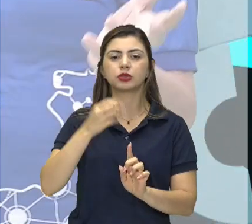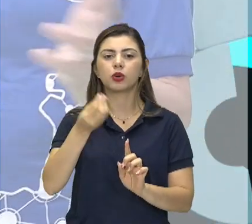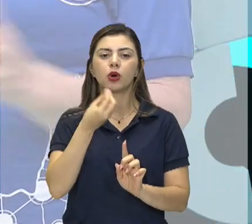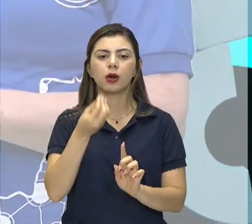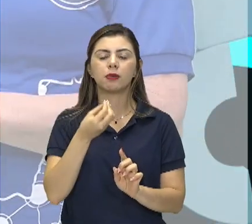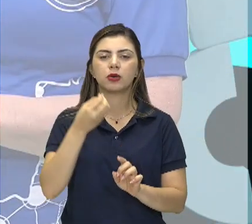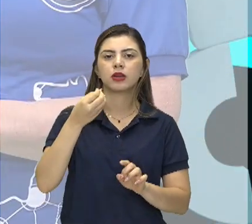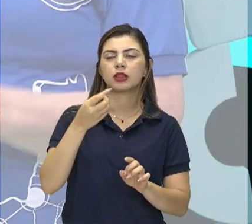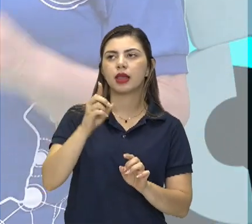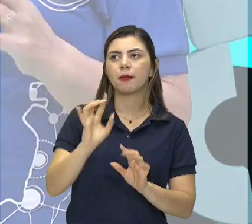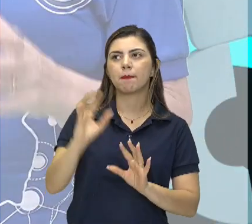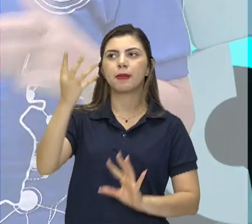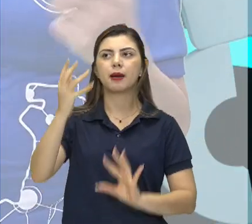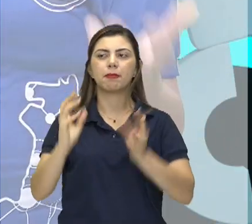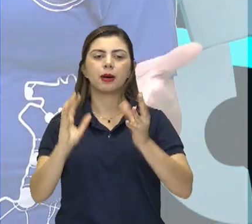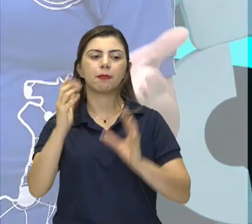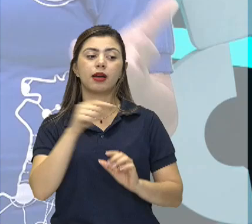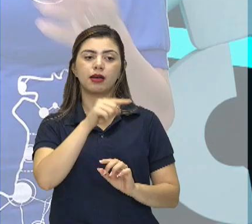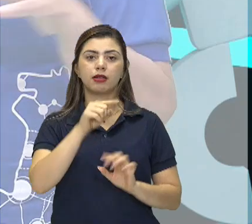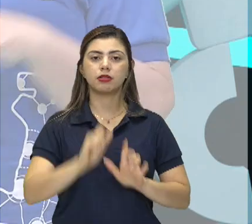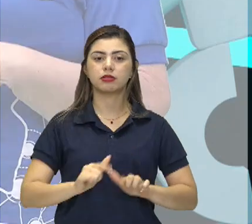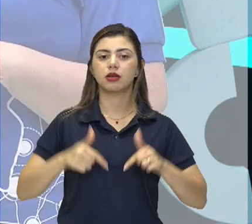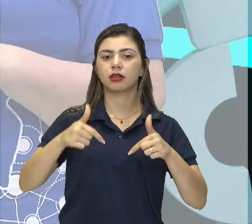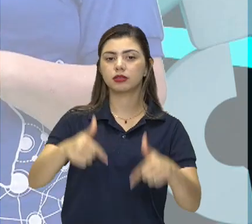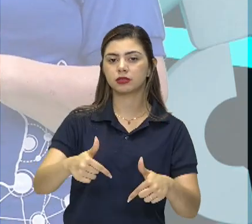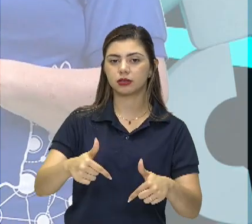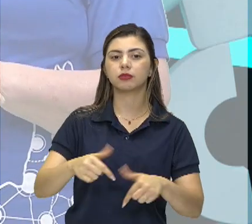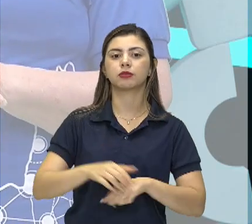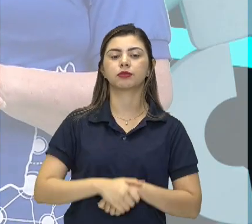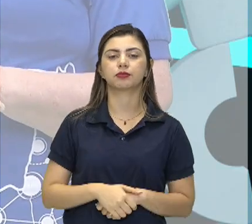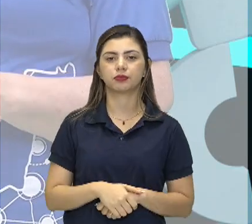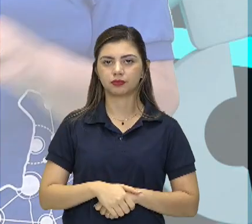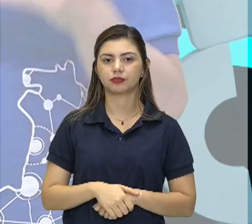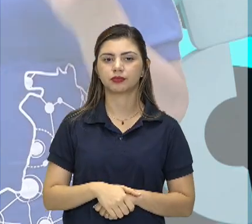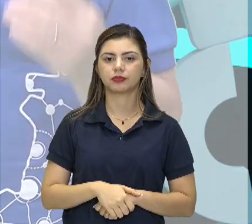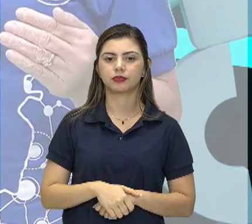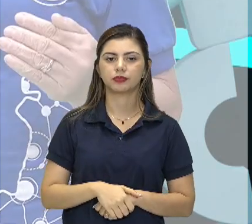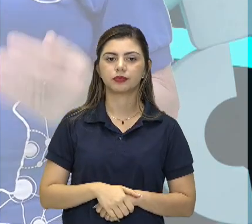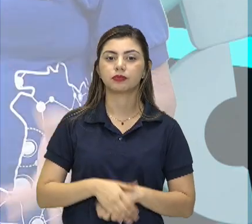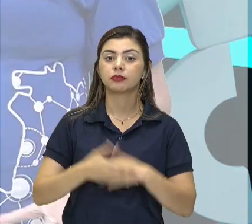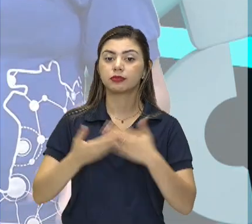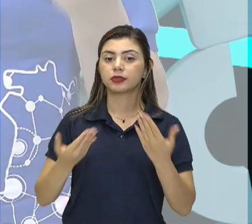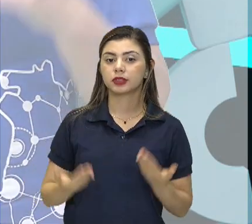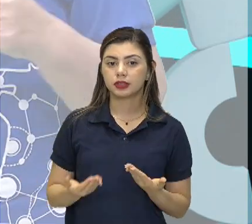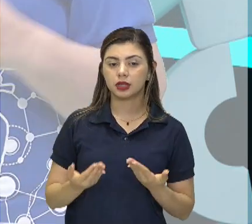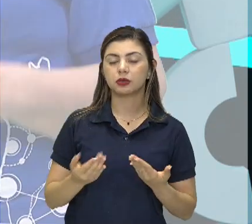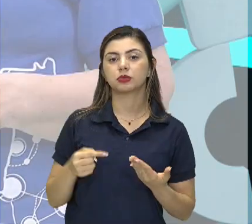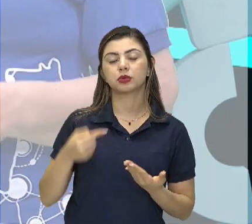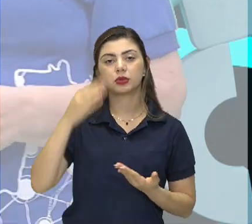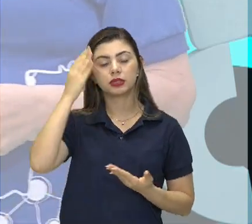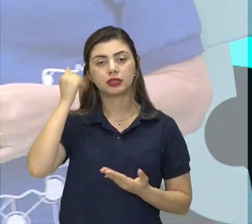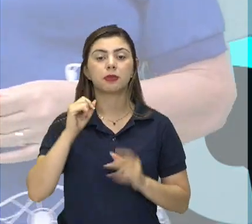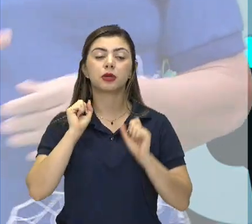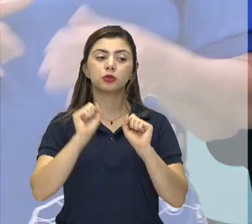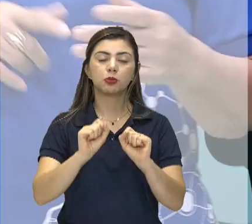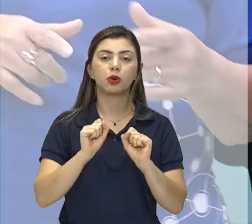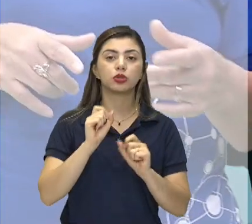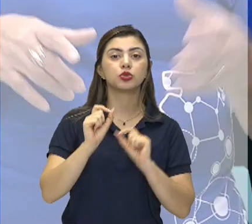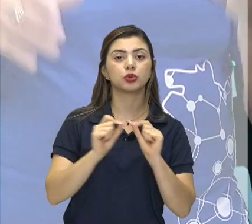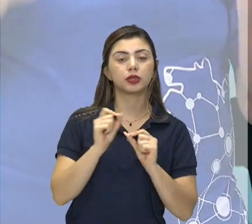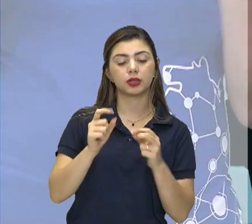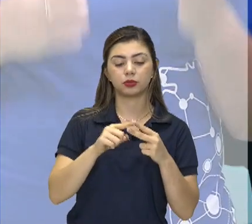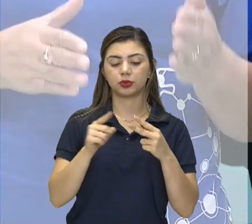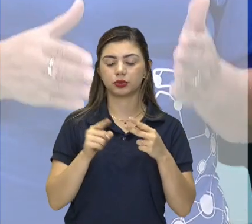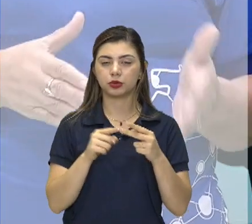aos acontecimentos, sendo afetadas diretamente por eles. Assim, elas podem ser divididas